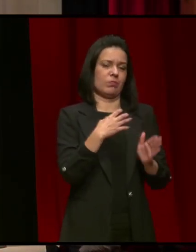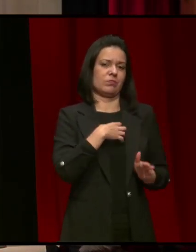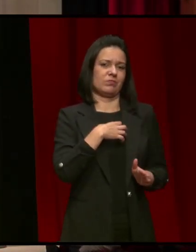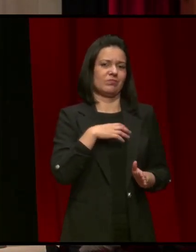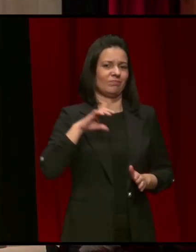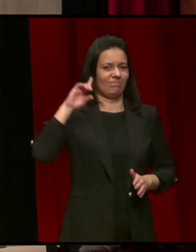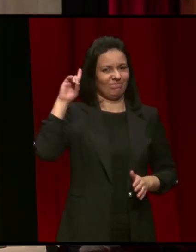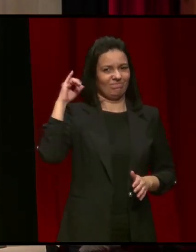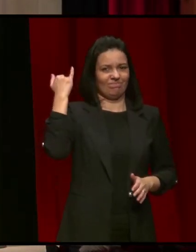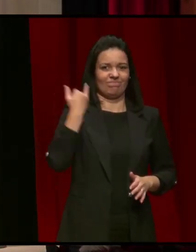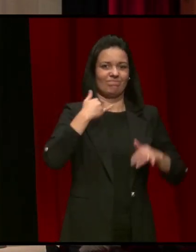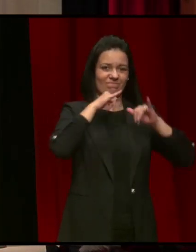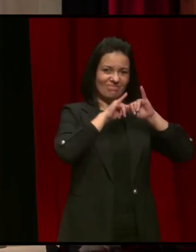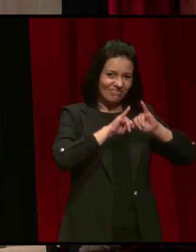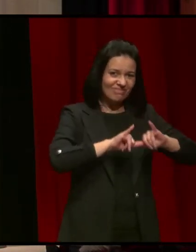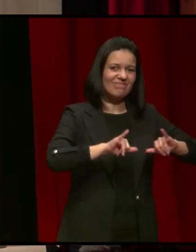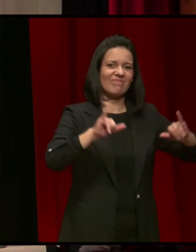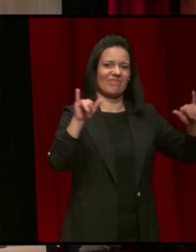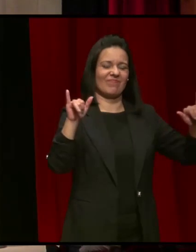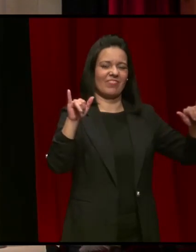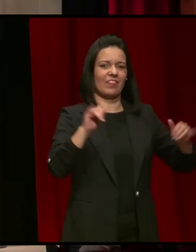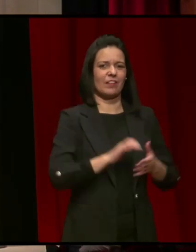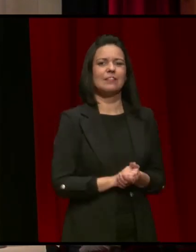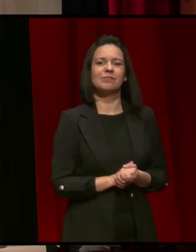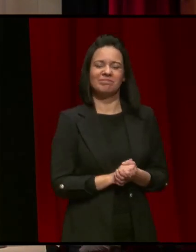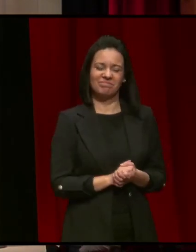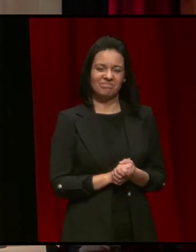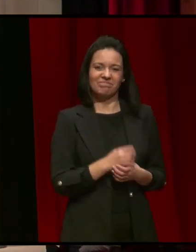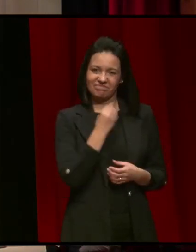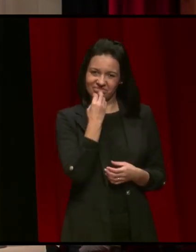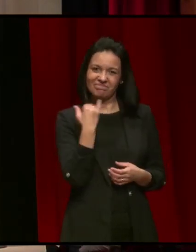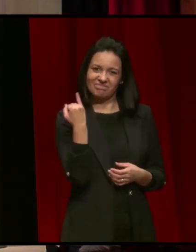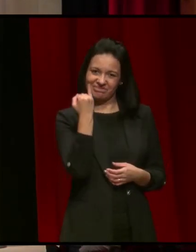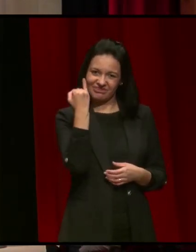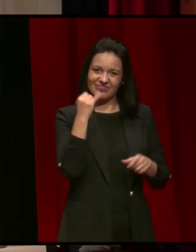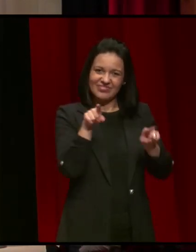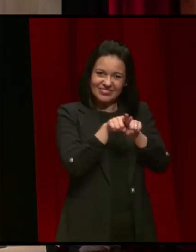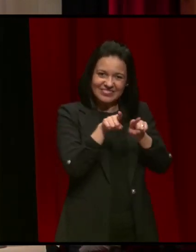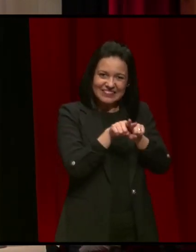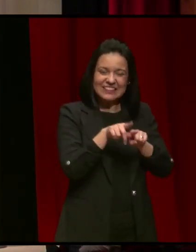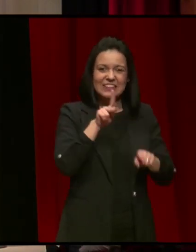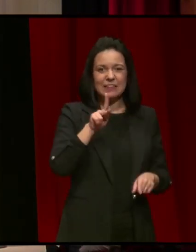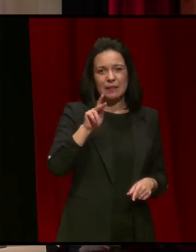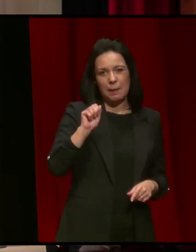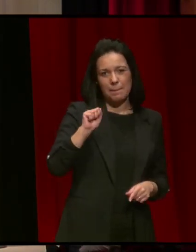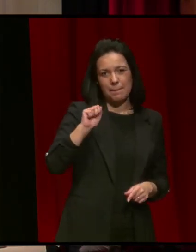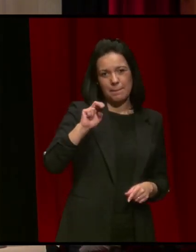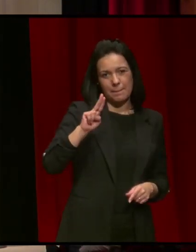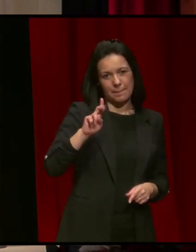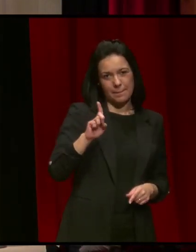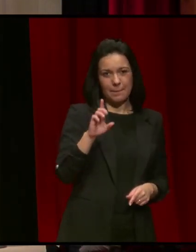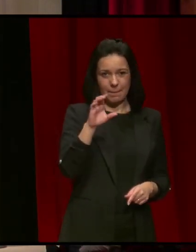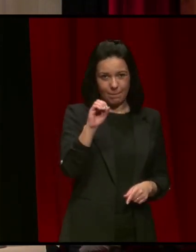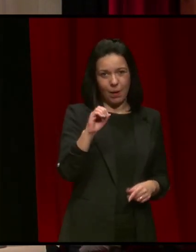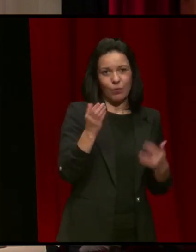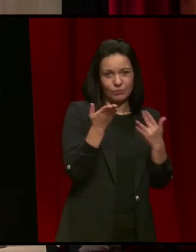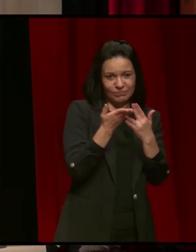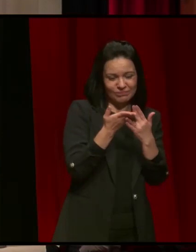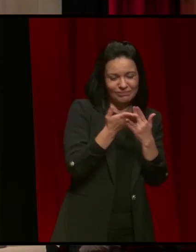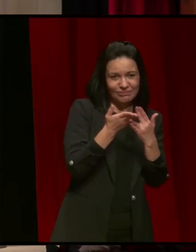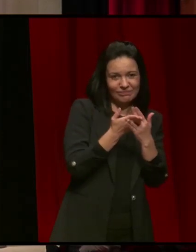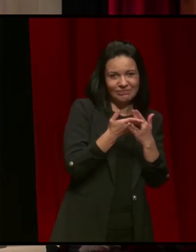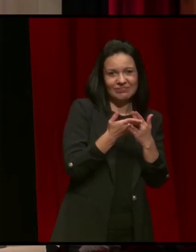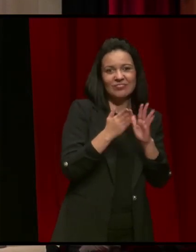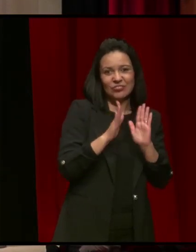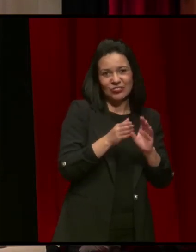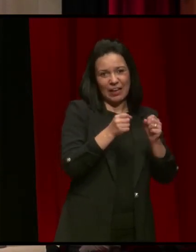de Deus. Então, é interessante ver isso. Obrigado, pastor Paulo, pela essa... Ele falou comigo depois do intervalo. Eu queria só trazer isso